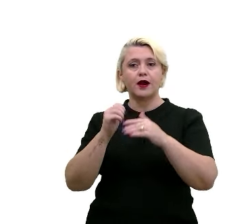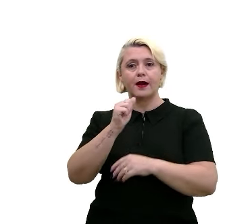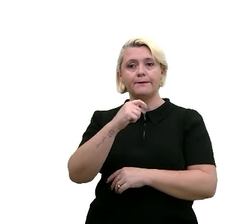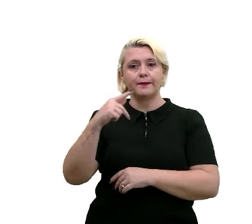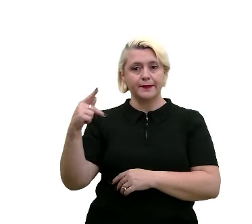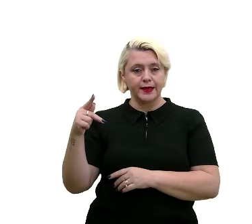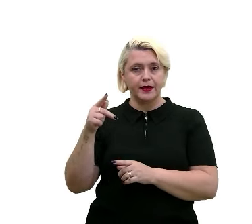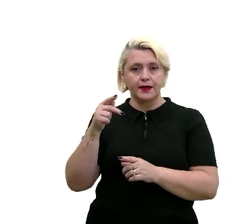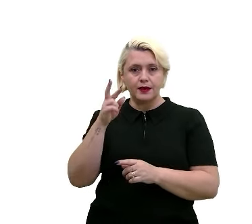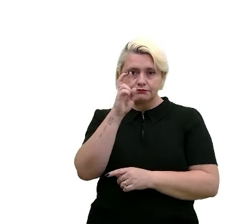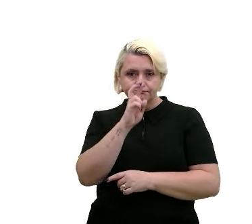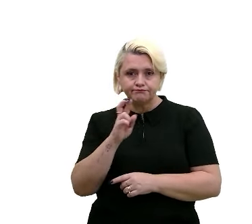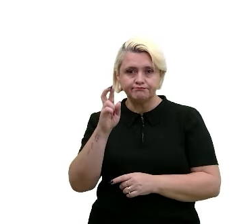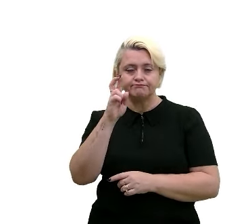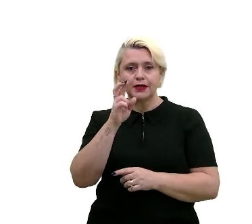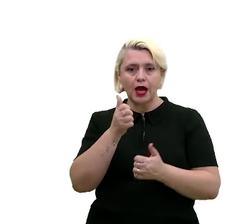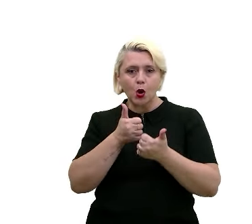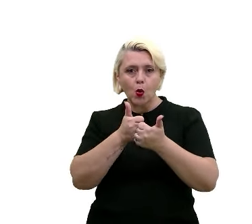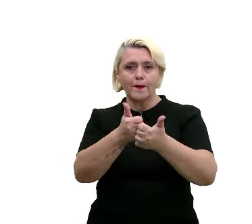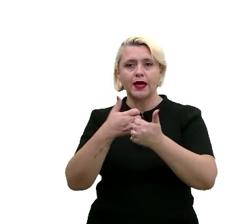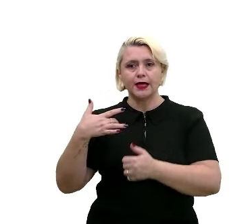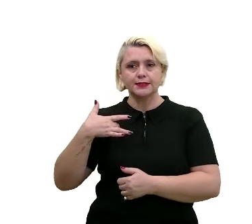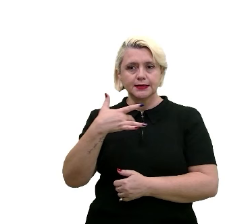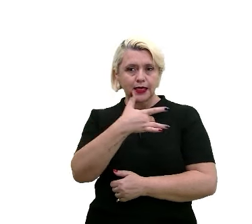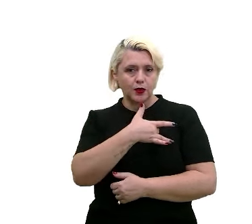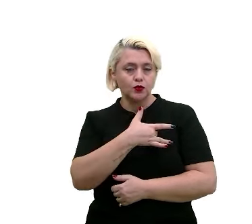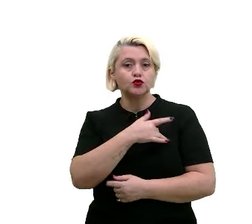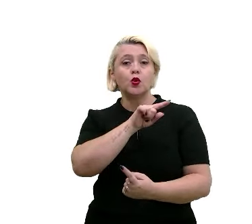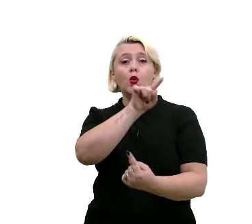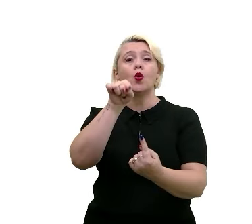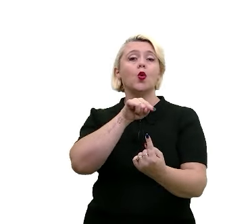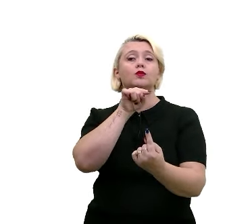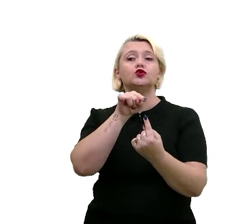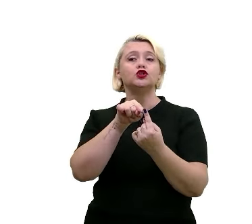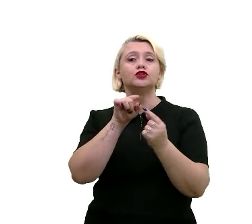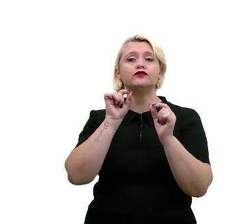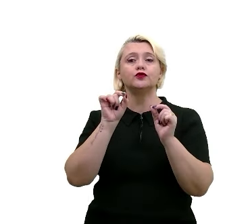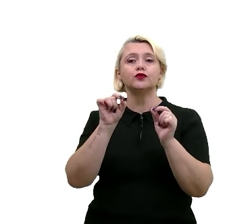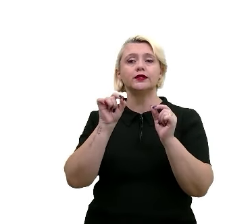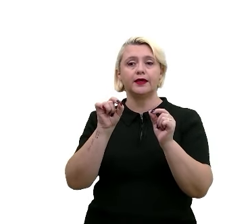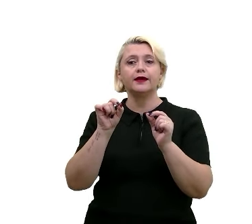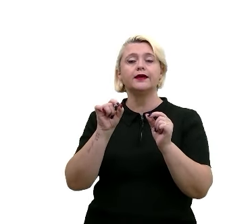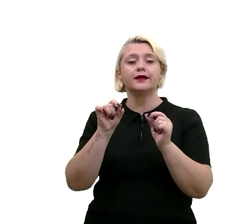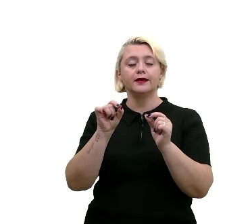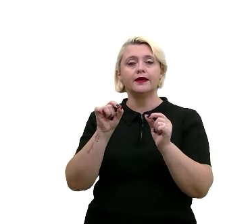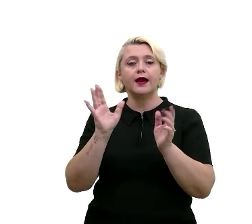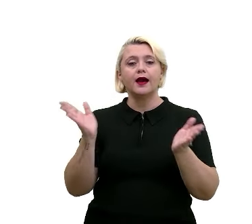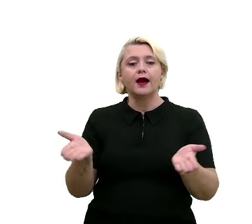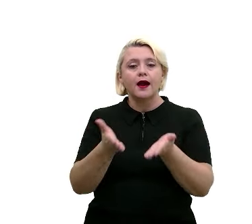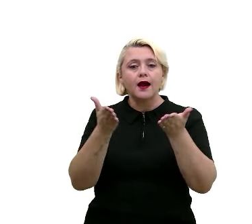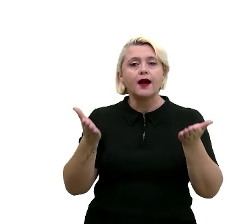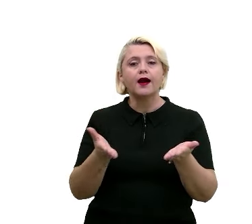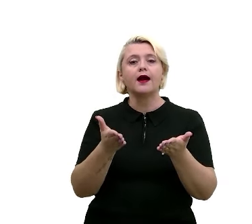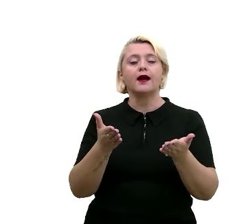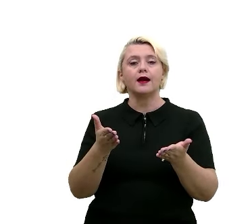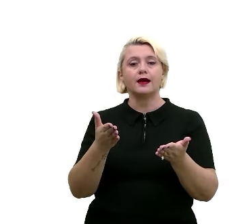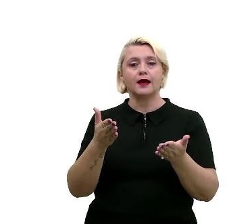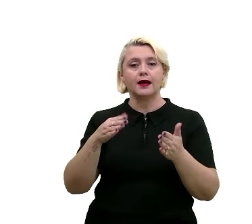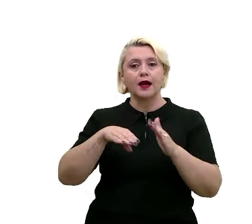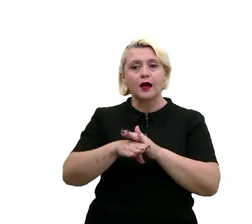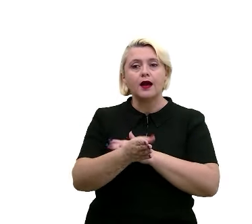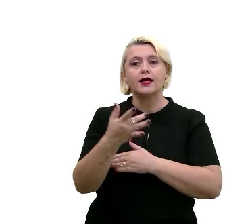de monitoramento de saúde com o intuito de promover hábitos saudáveis e aumentar